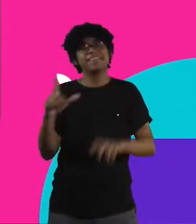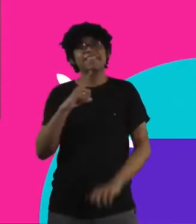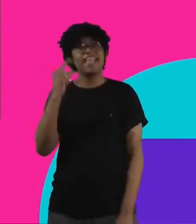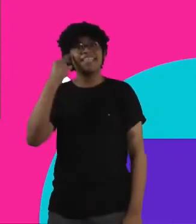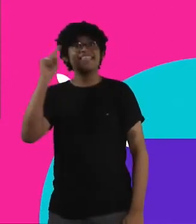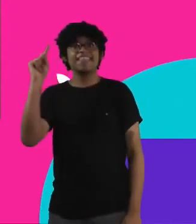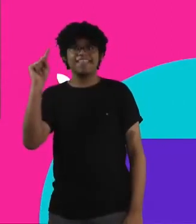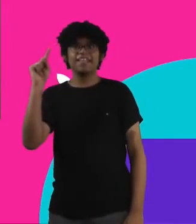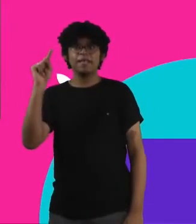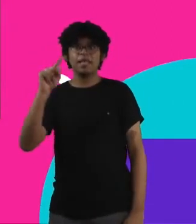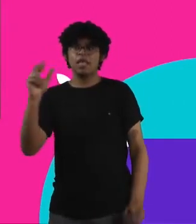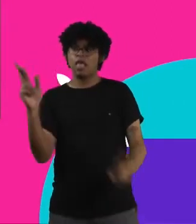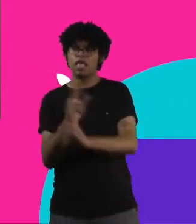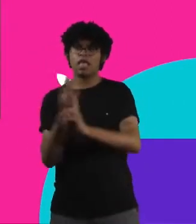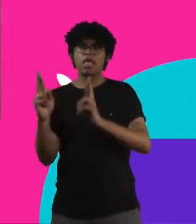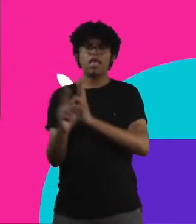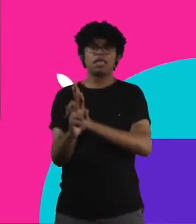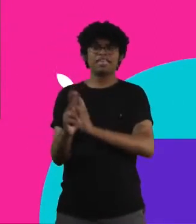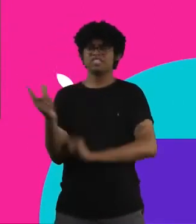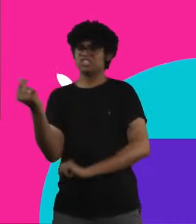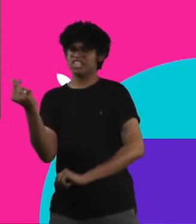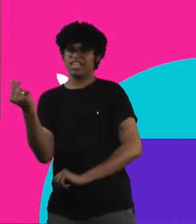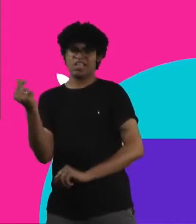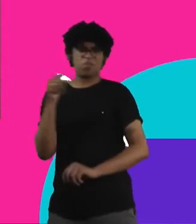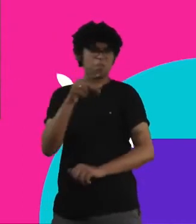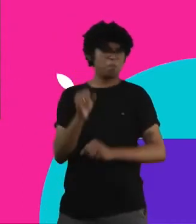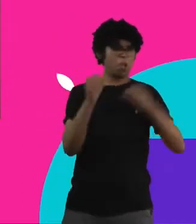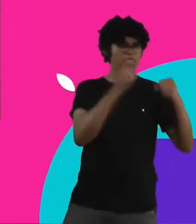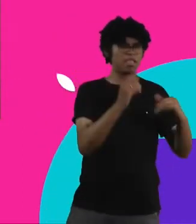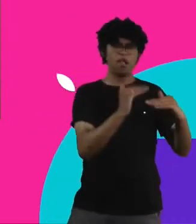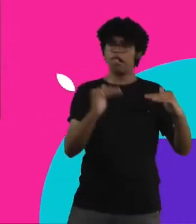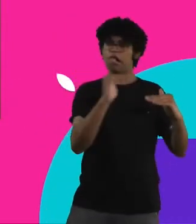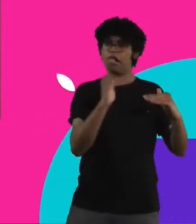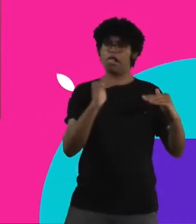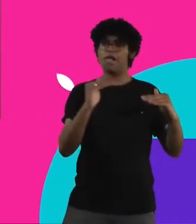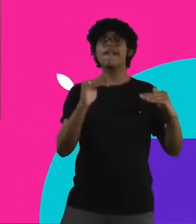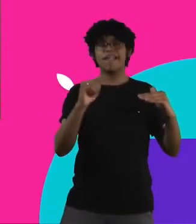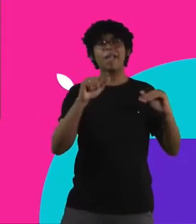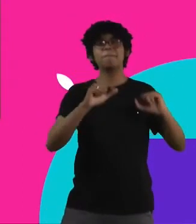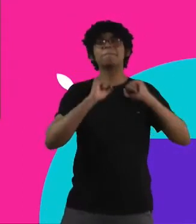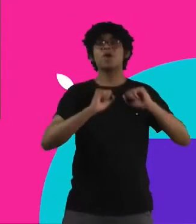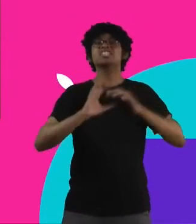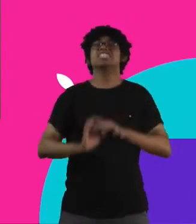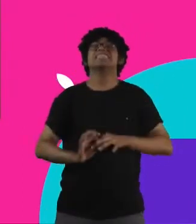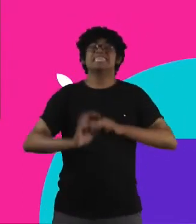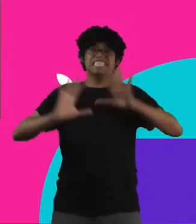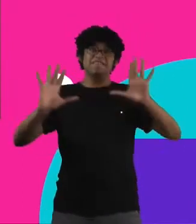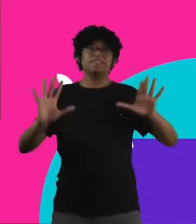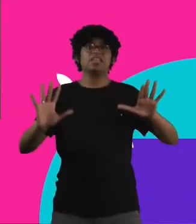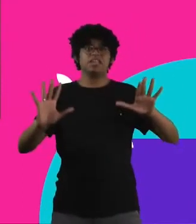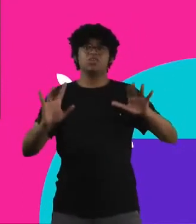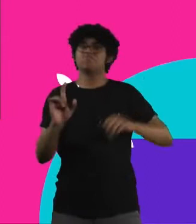questão de relacionar dinheiro a poder. É o relacionar o dinheiro a você ter liberdade de fazer o que você quiser.